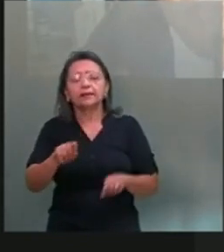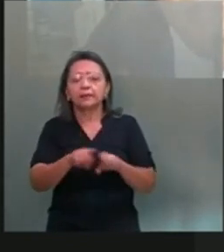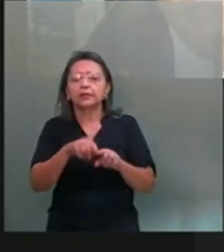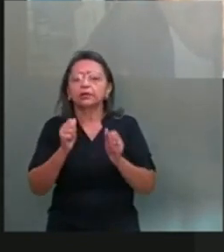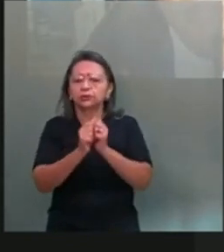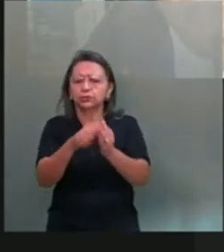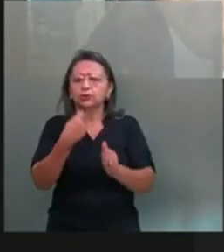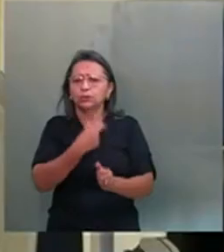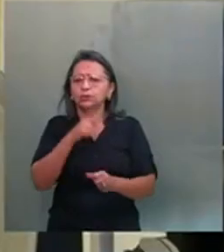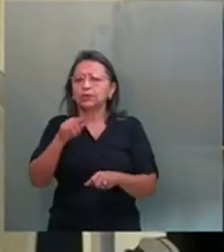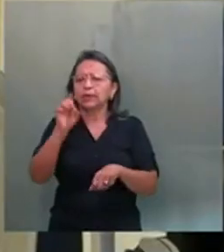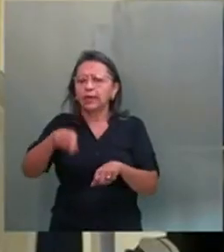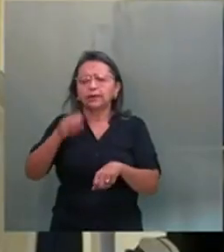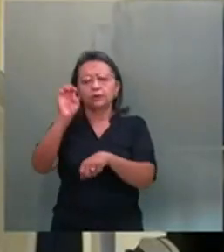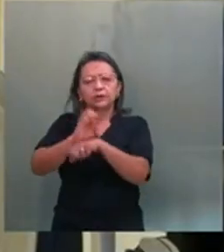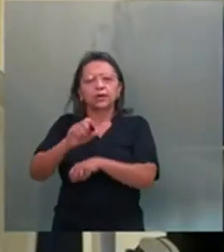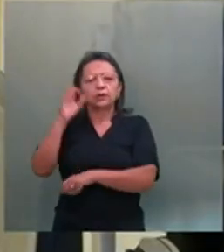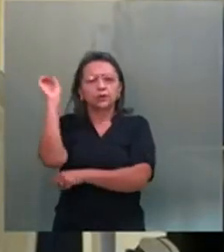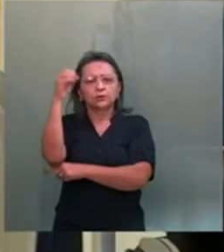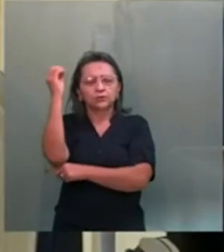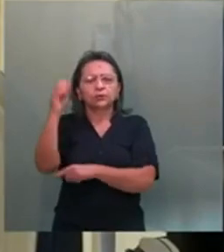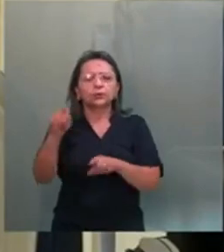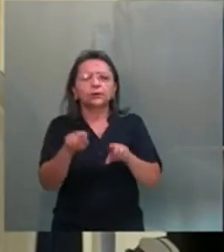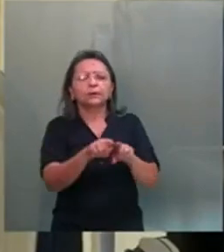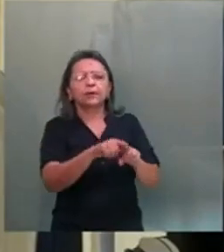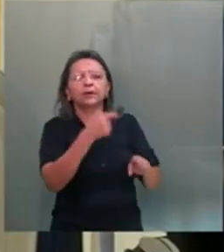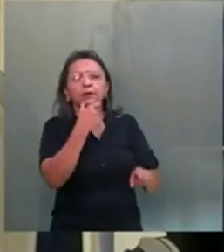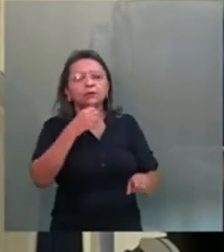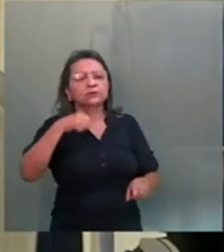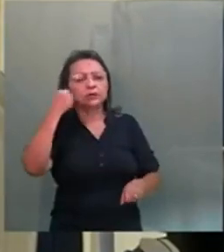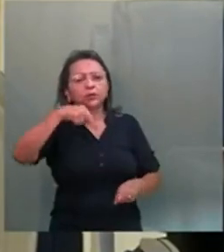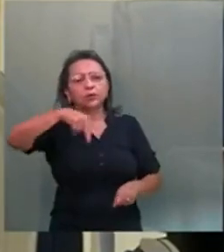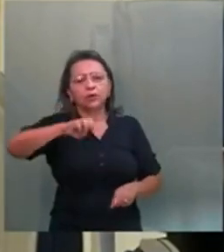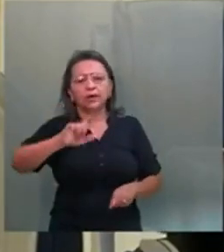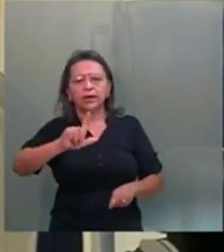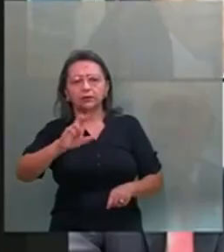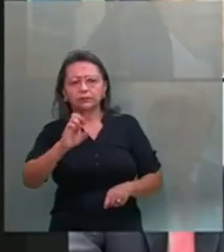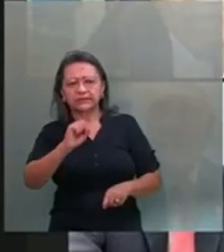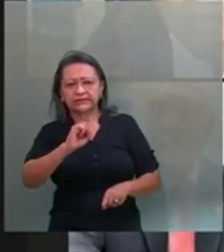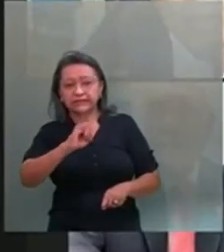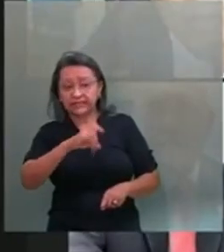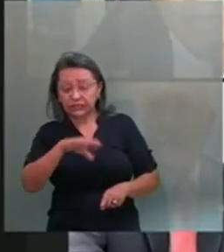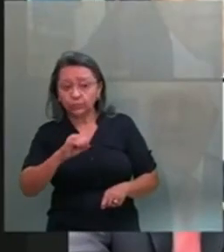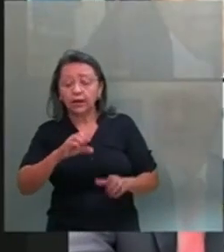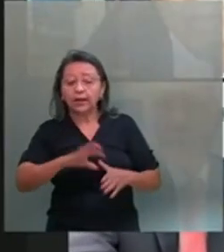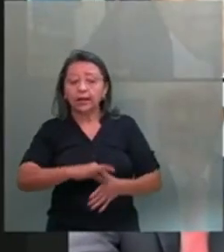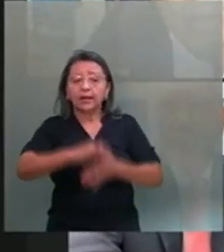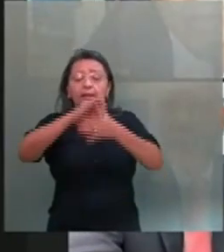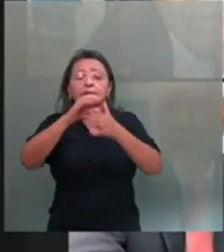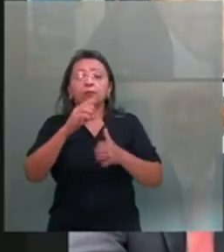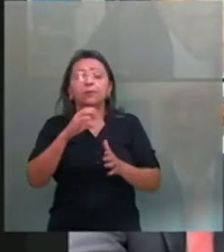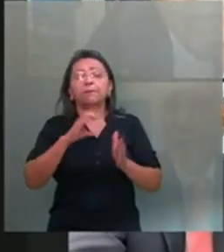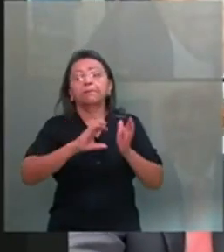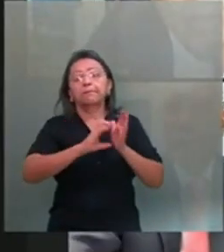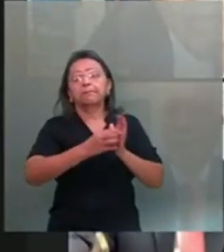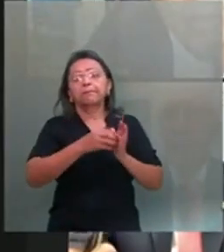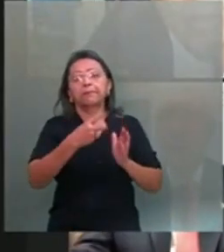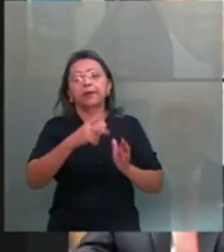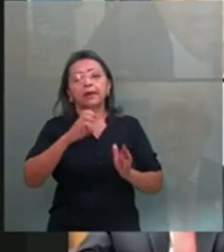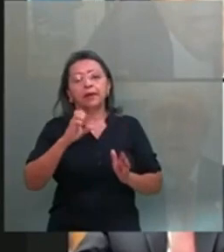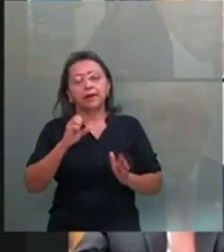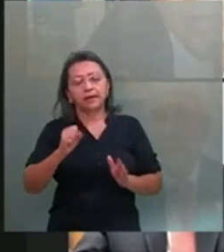Sul, muito bem-vindo. Senador Nelsinho Trade, está conosco também, líder do PSD, do nosso Mato Grosso do